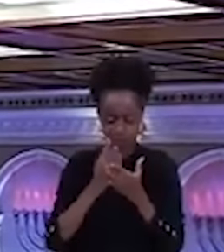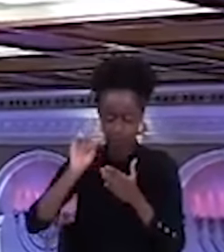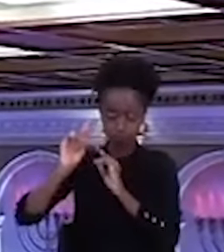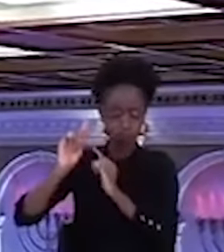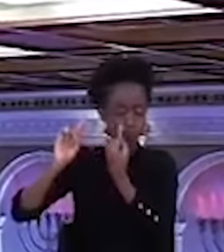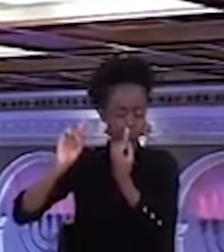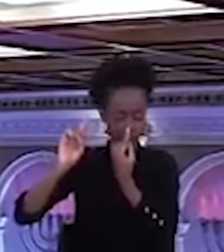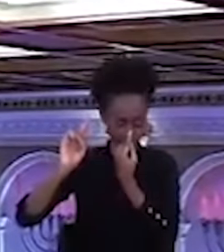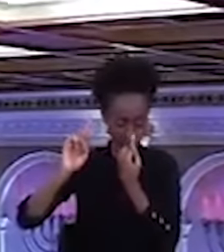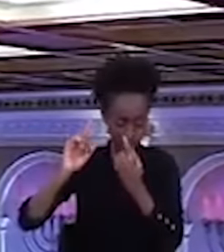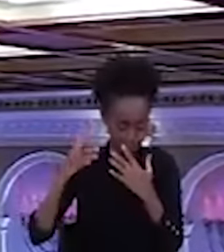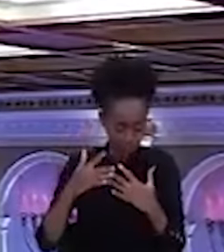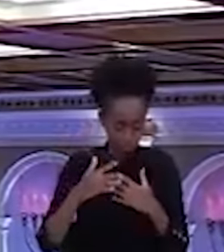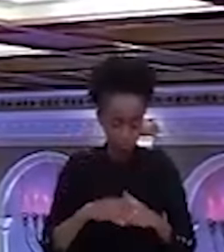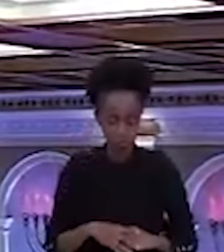tua palavra.